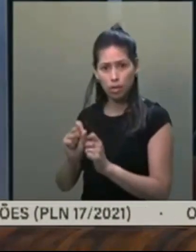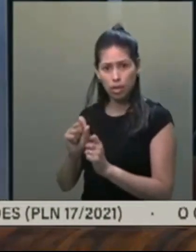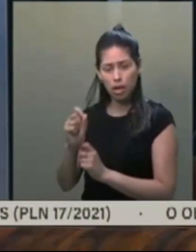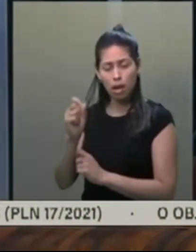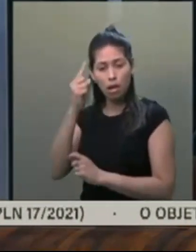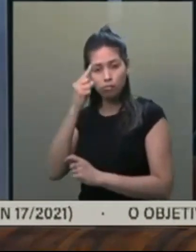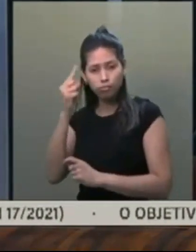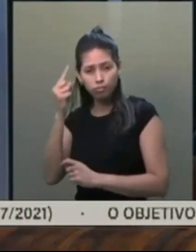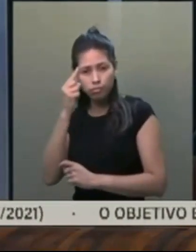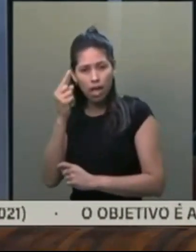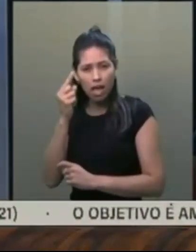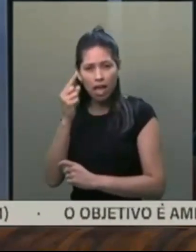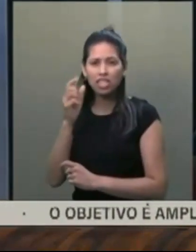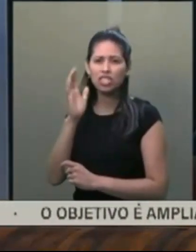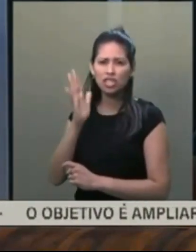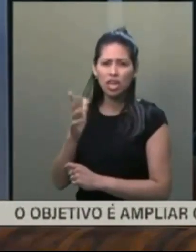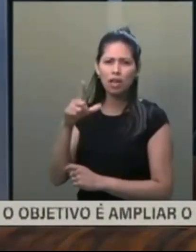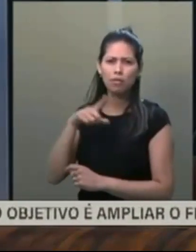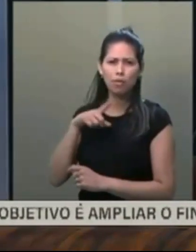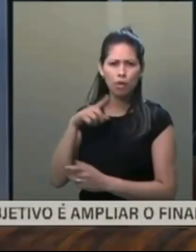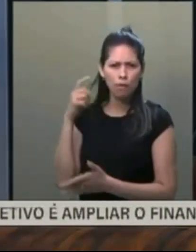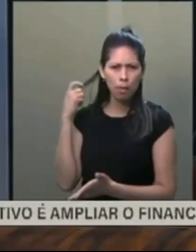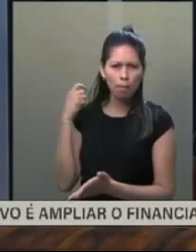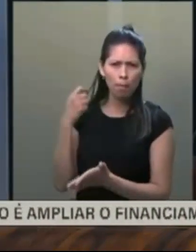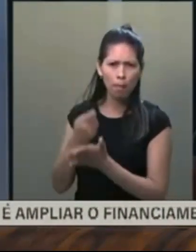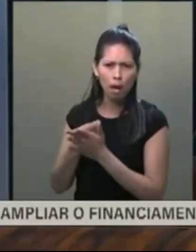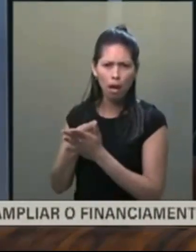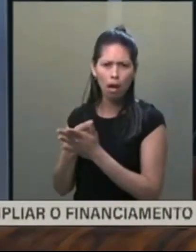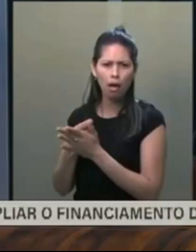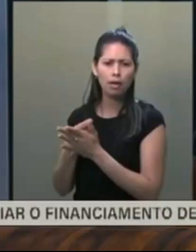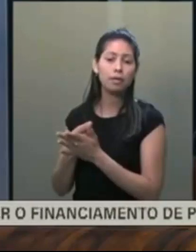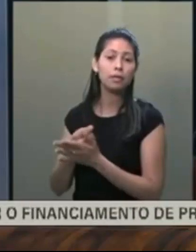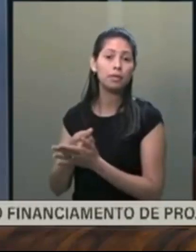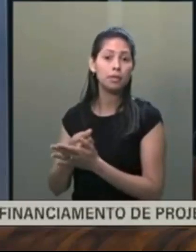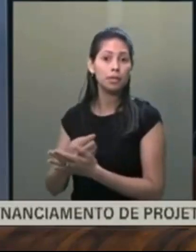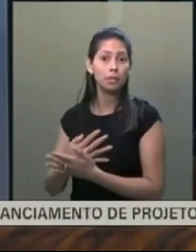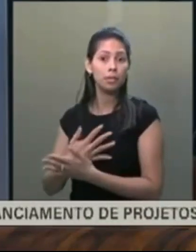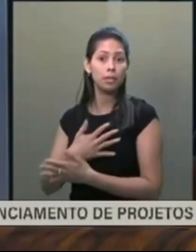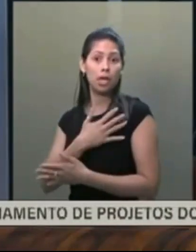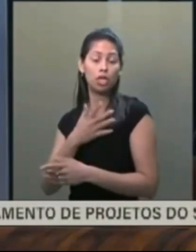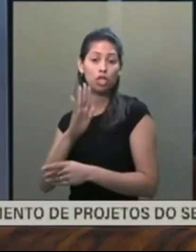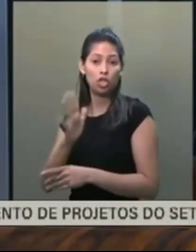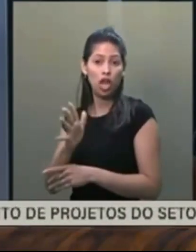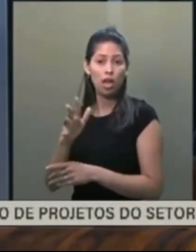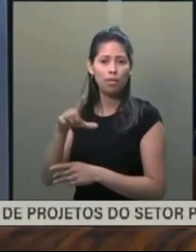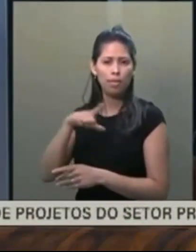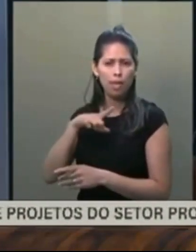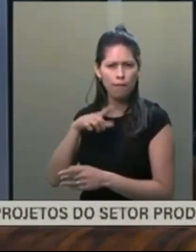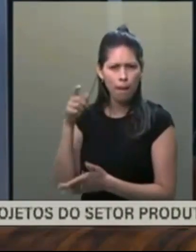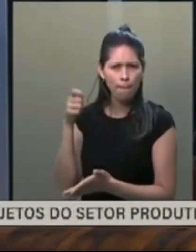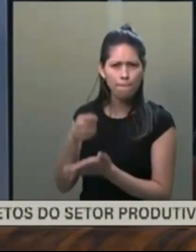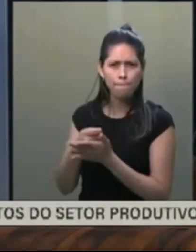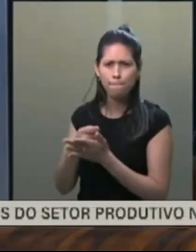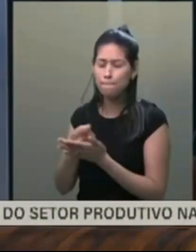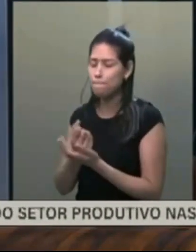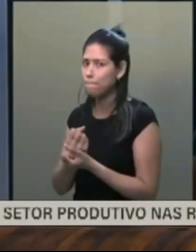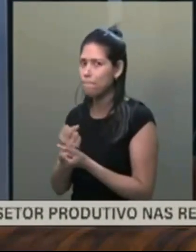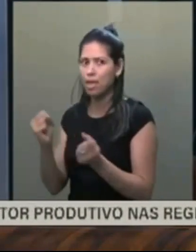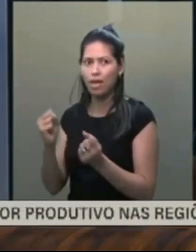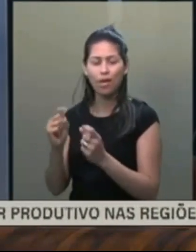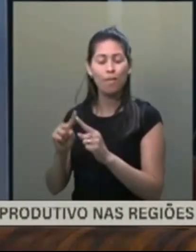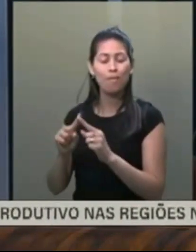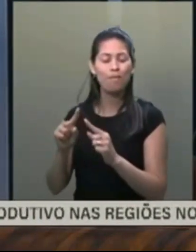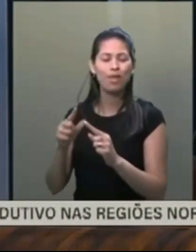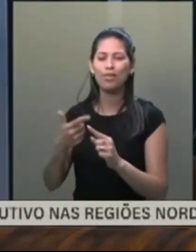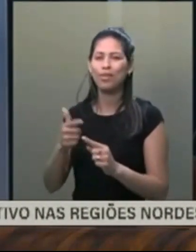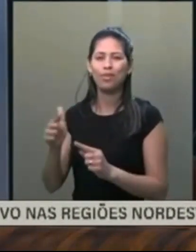A pior ditadura é a do Poder Judiciário. Contra ela,